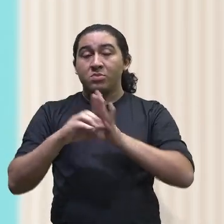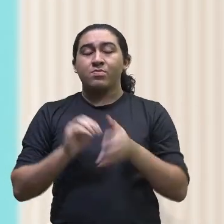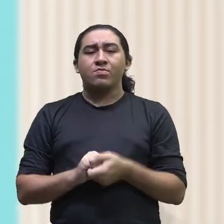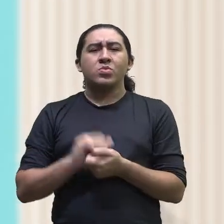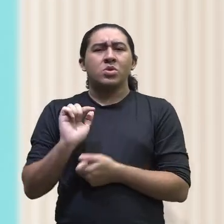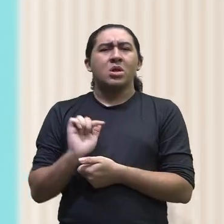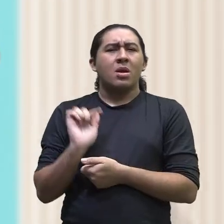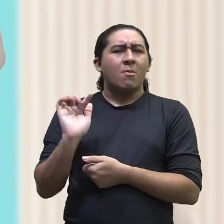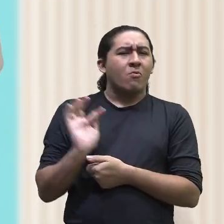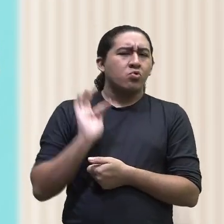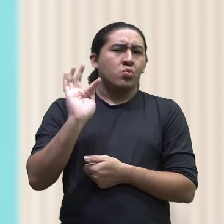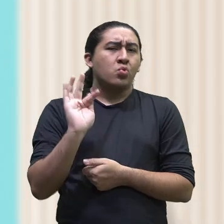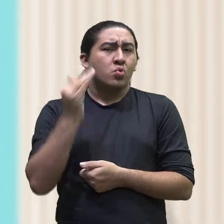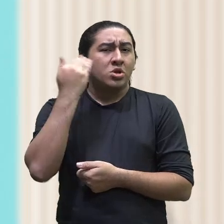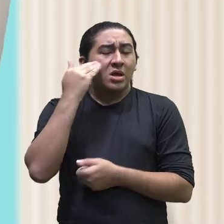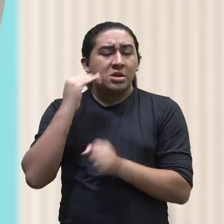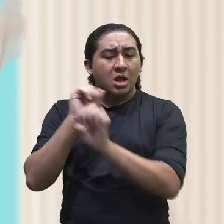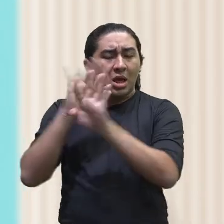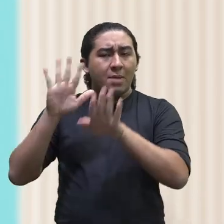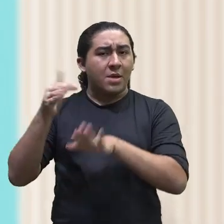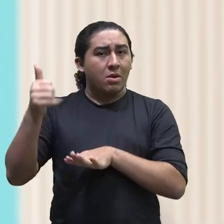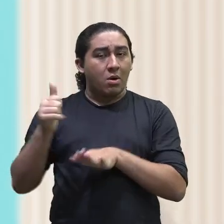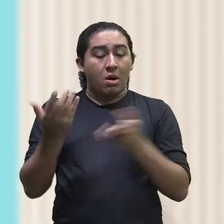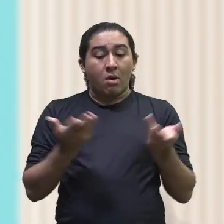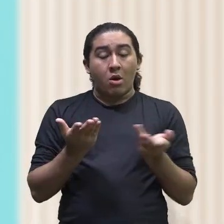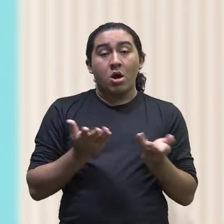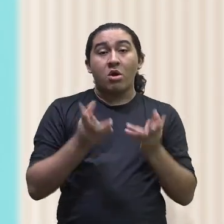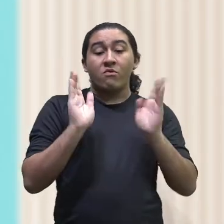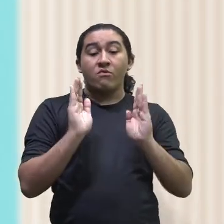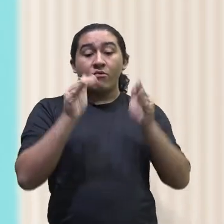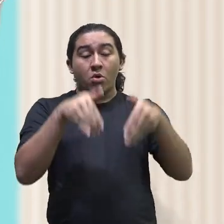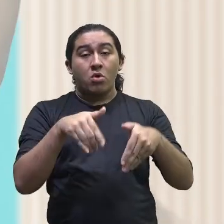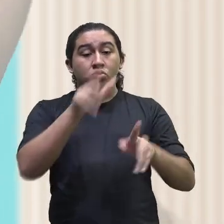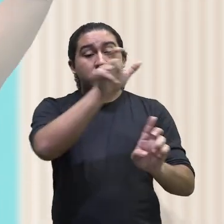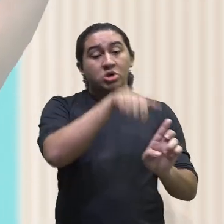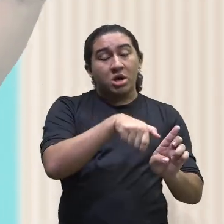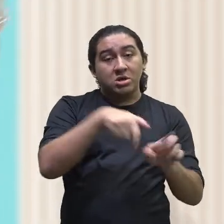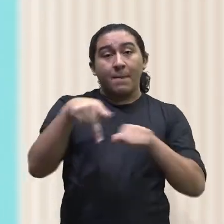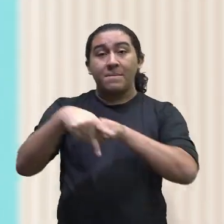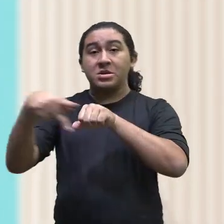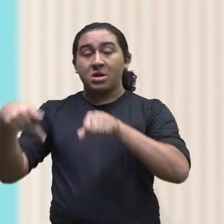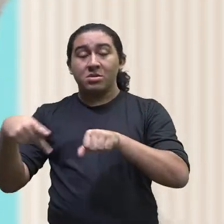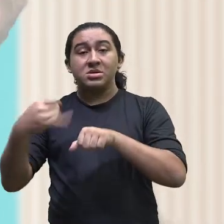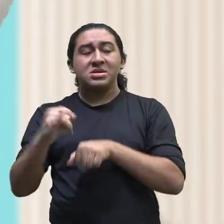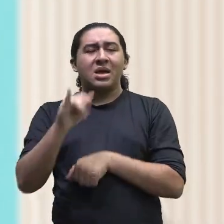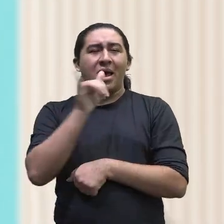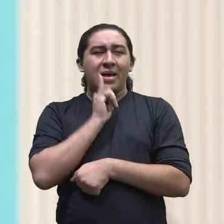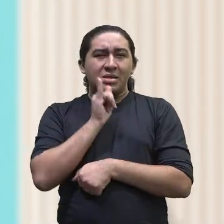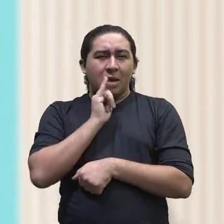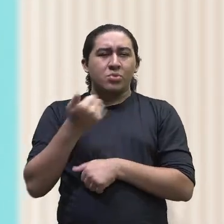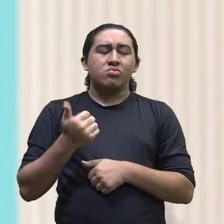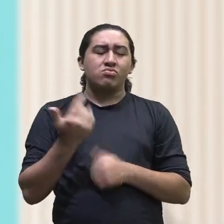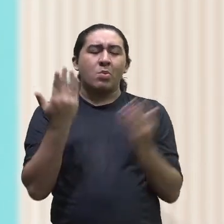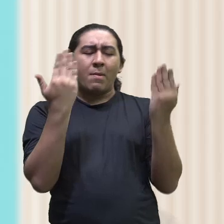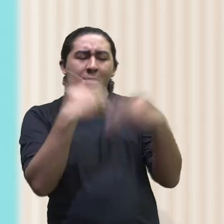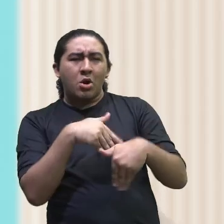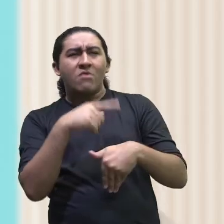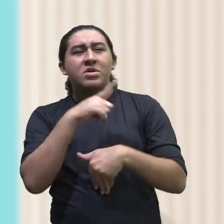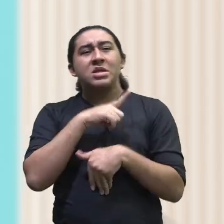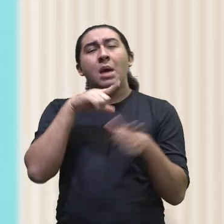ver das outras funções, vamos focar nisso. Sujeito e predicado. Se de repente, numa avaliação, tiver bem assim,